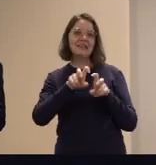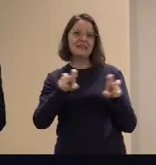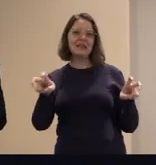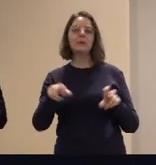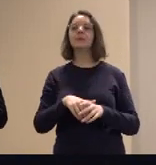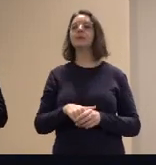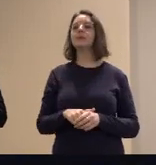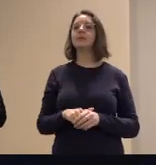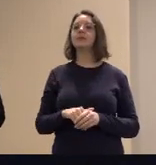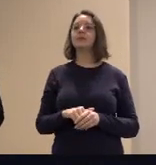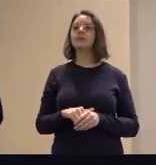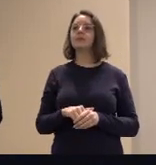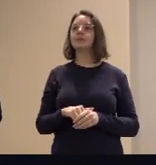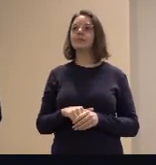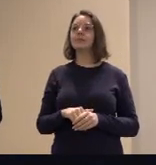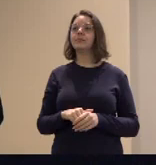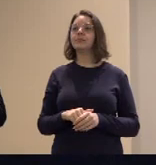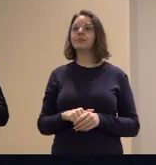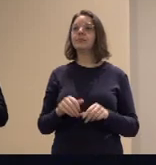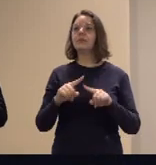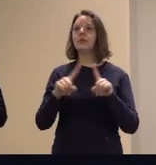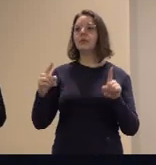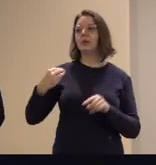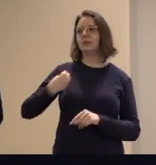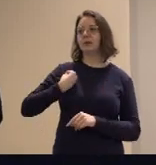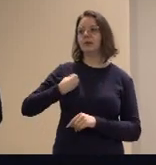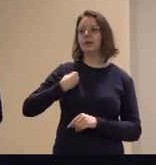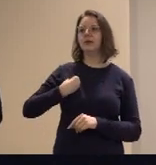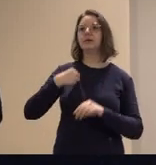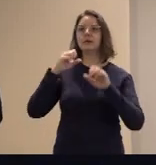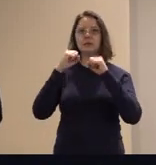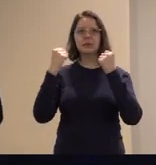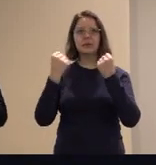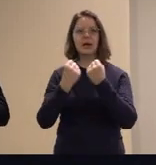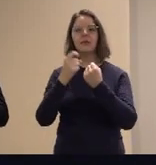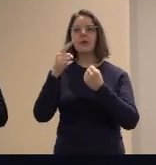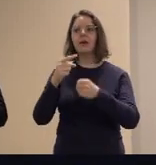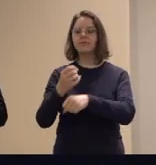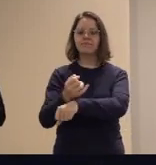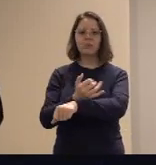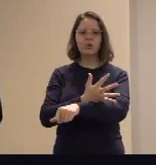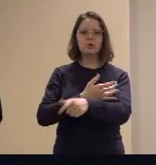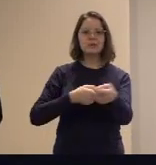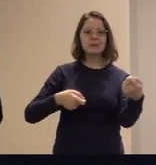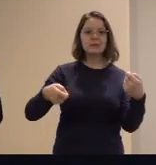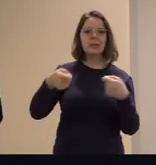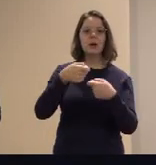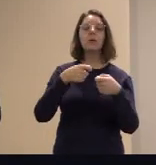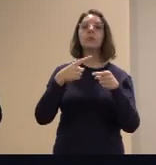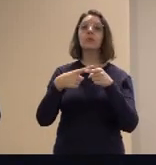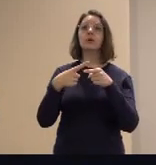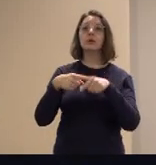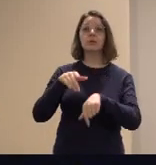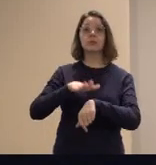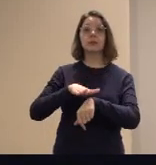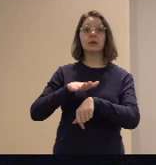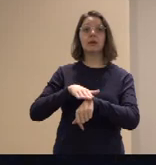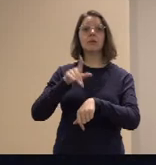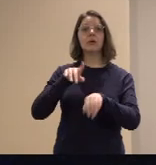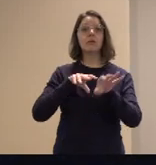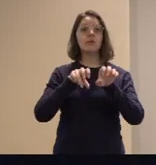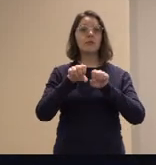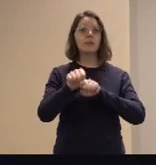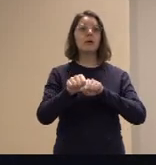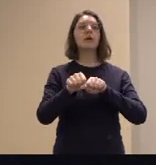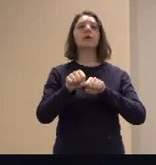Mas estar num seminário é um misto de emoções, porque ao mesmo tempo que é importante, sim, formar, capacitar e